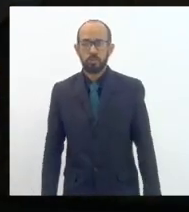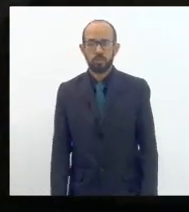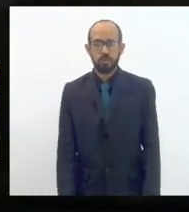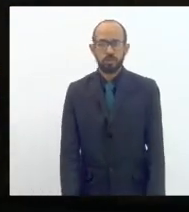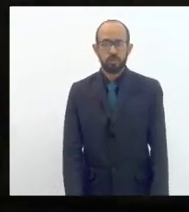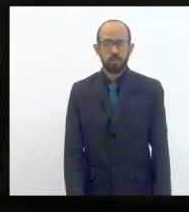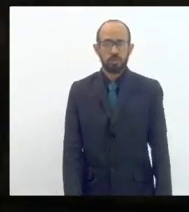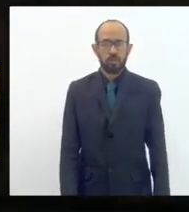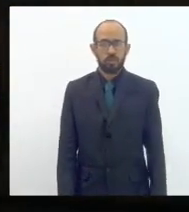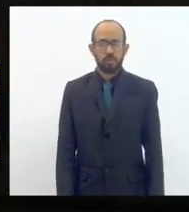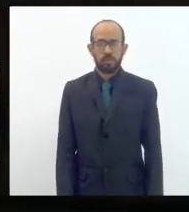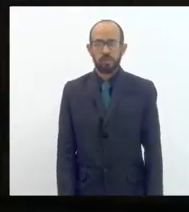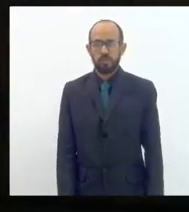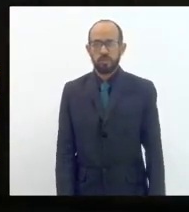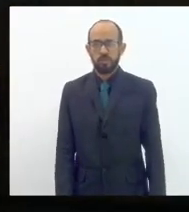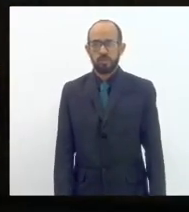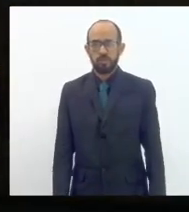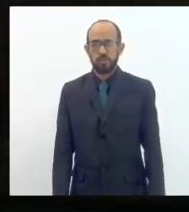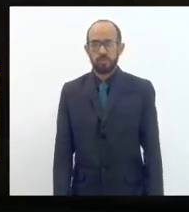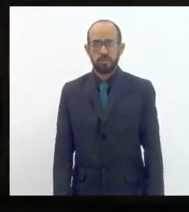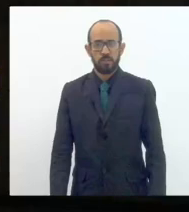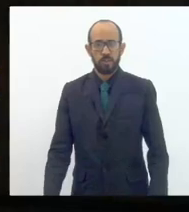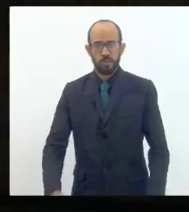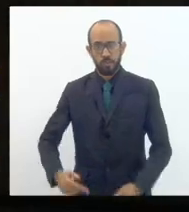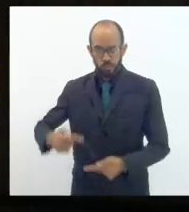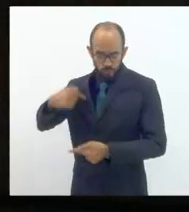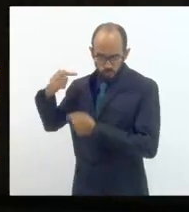Na força dessa